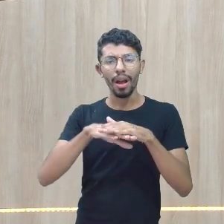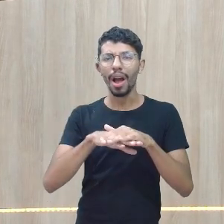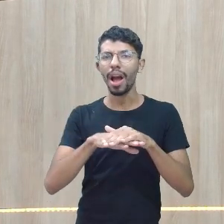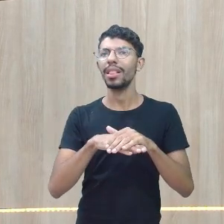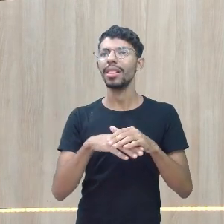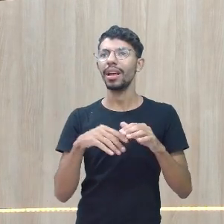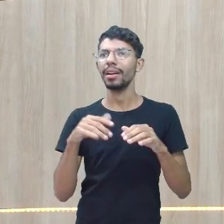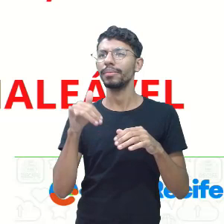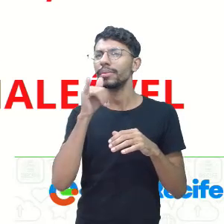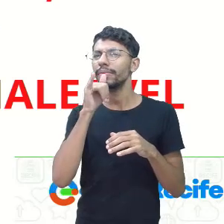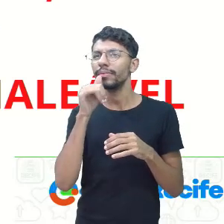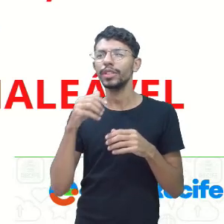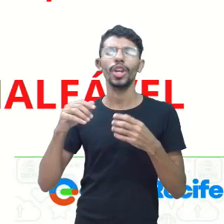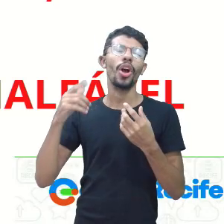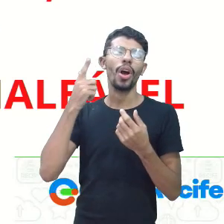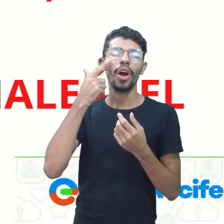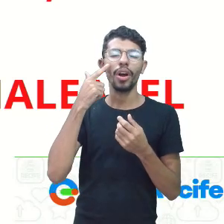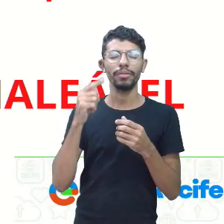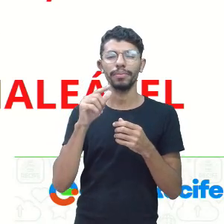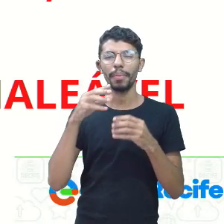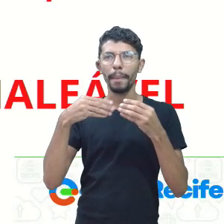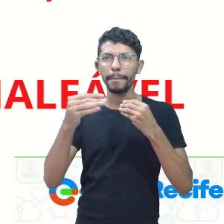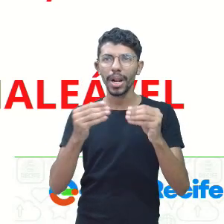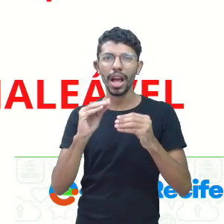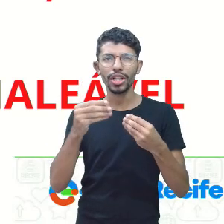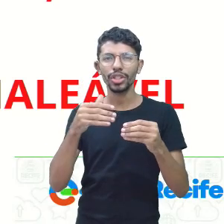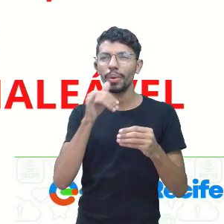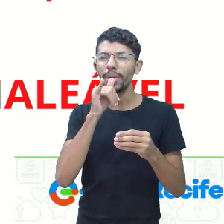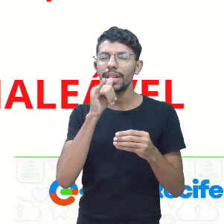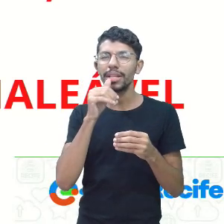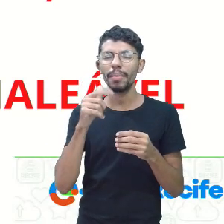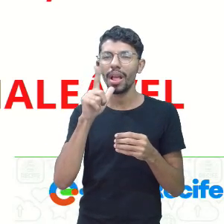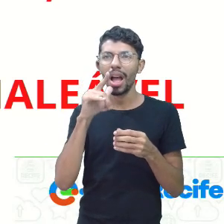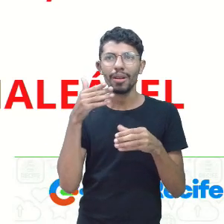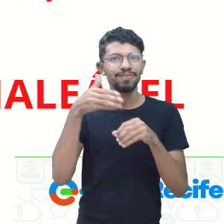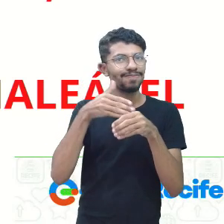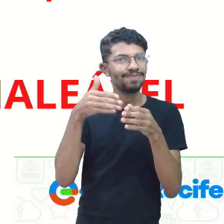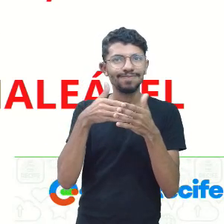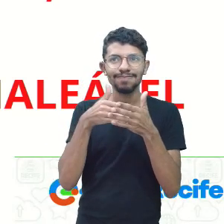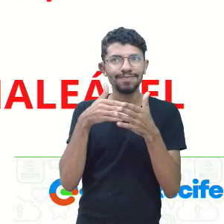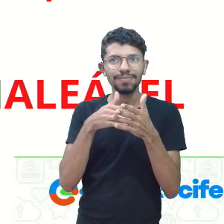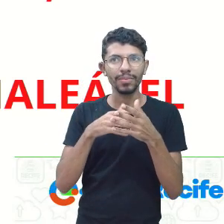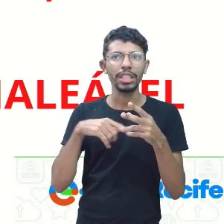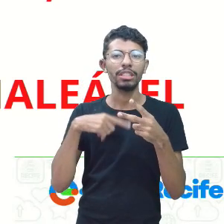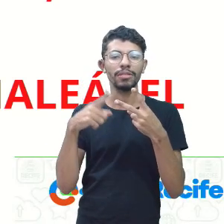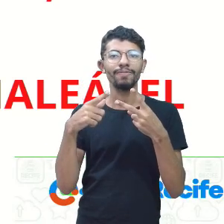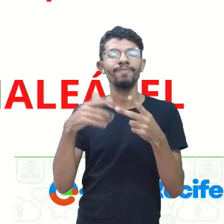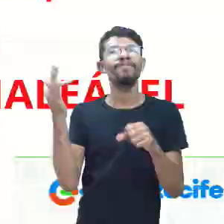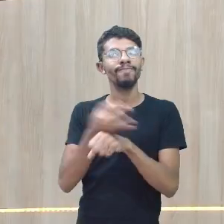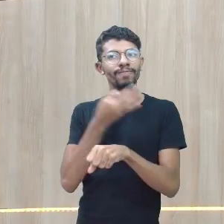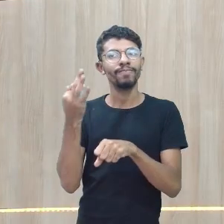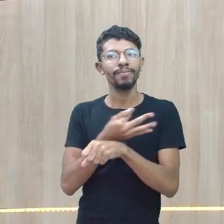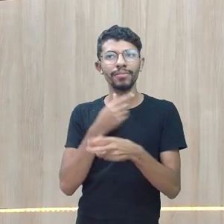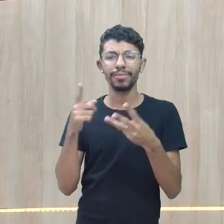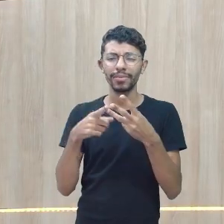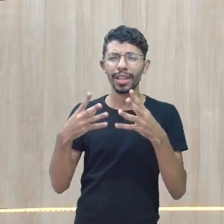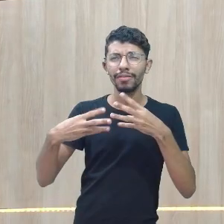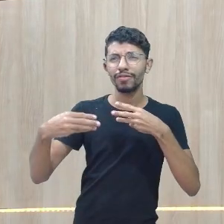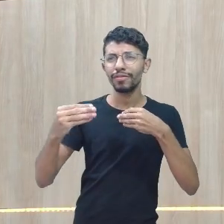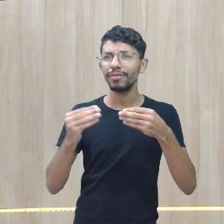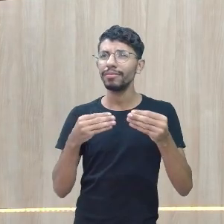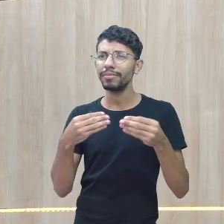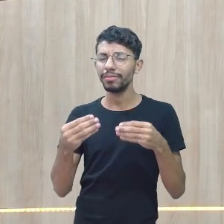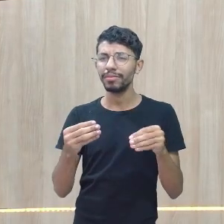é impermeável, ele é resistente, ele é versátil. Alguns maleáveis e outros rígidos. Vamos ver